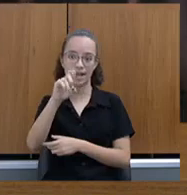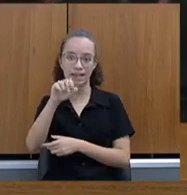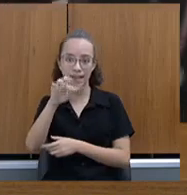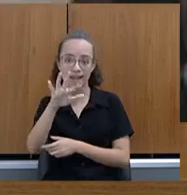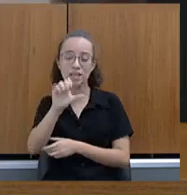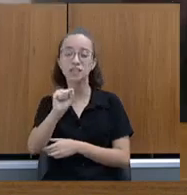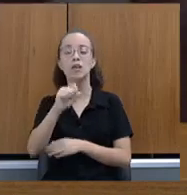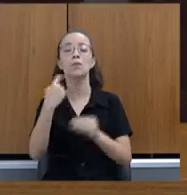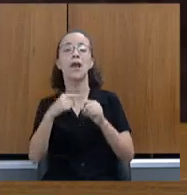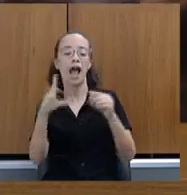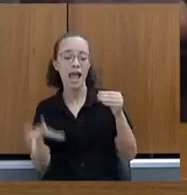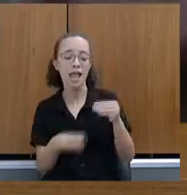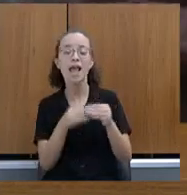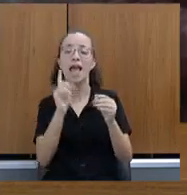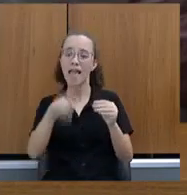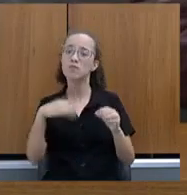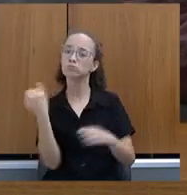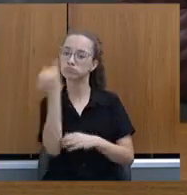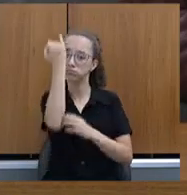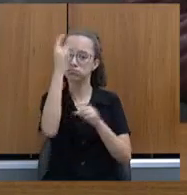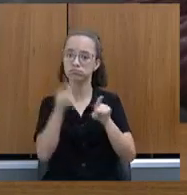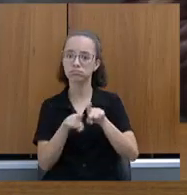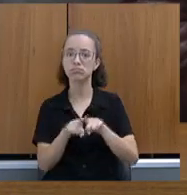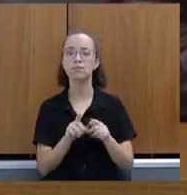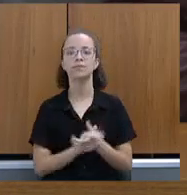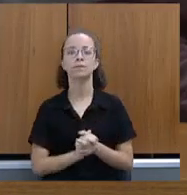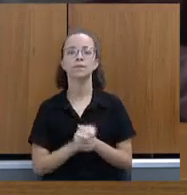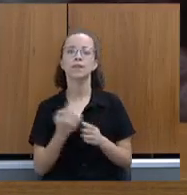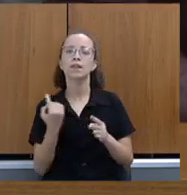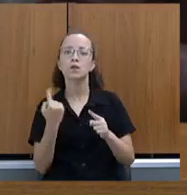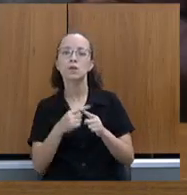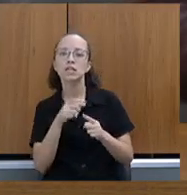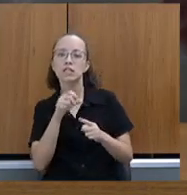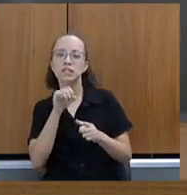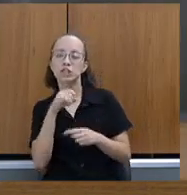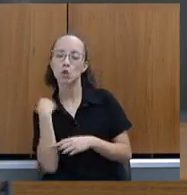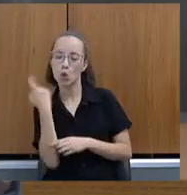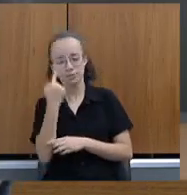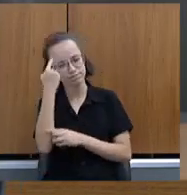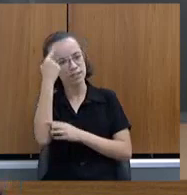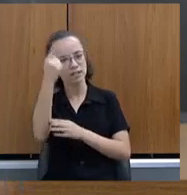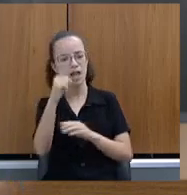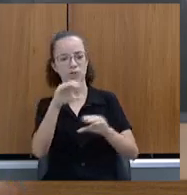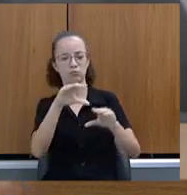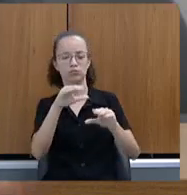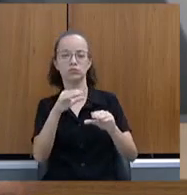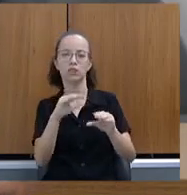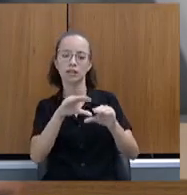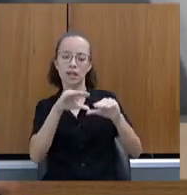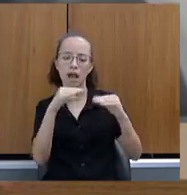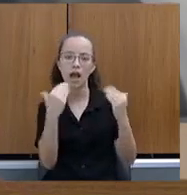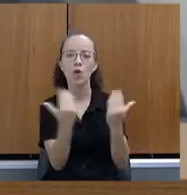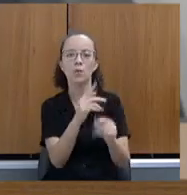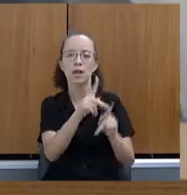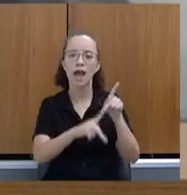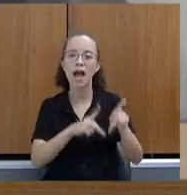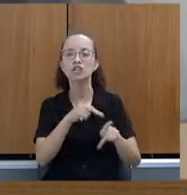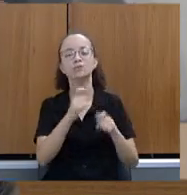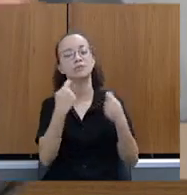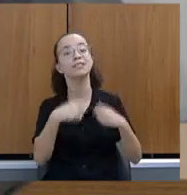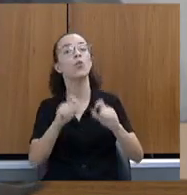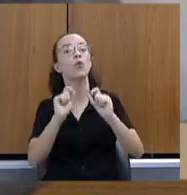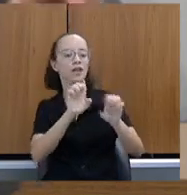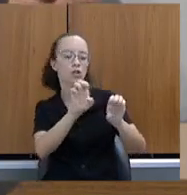nós torturamos esse projeto de base Comunitária nós vamos precisar de recursos primeiro para estruturar